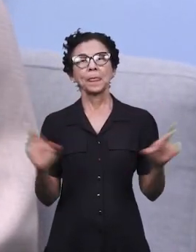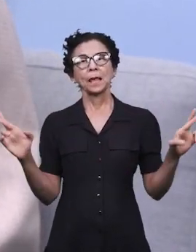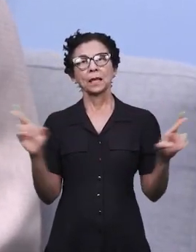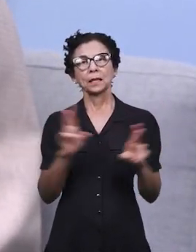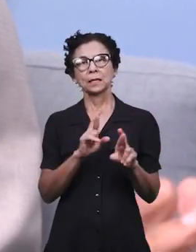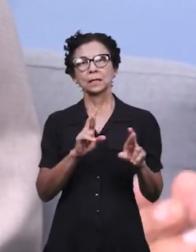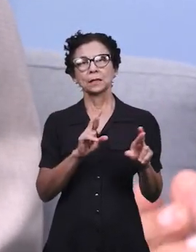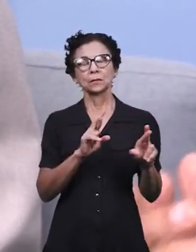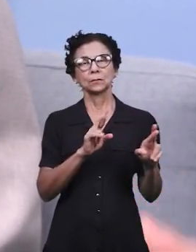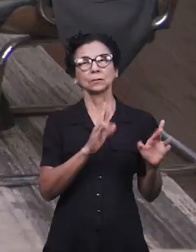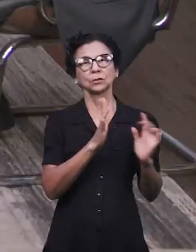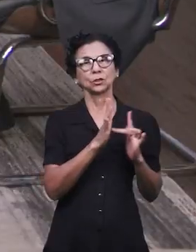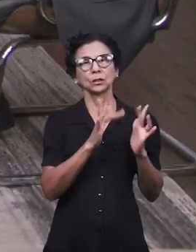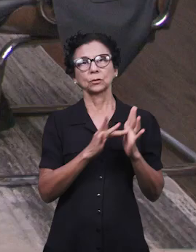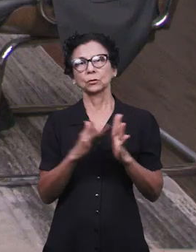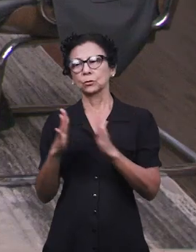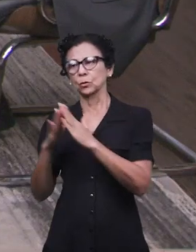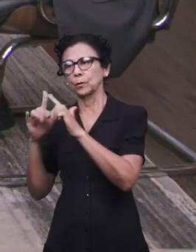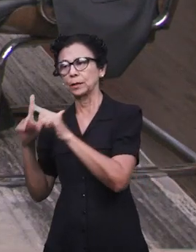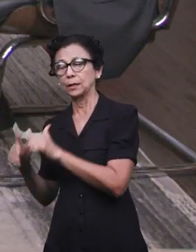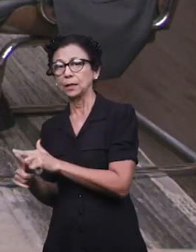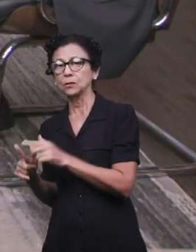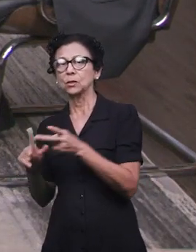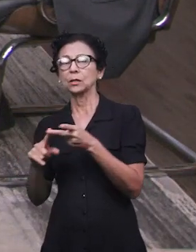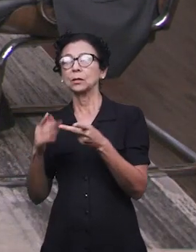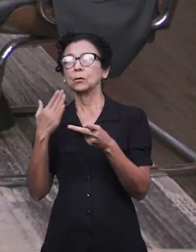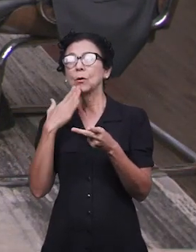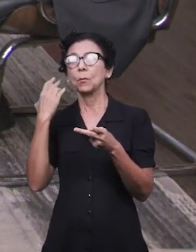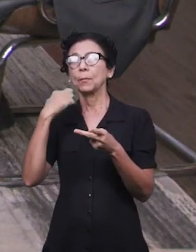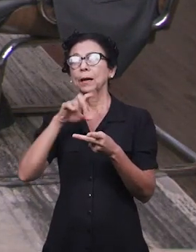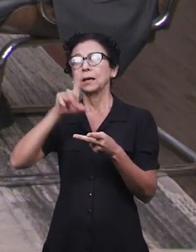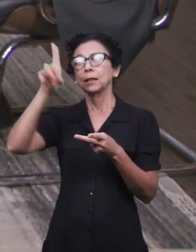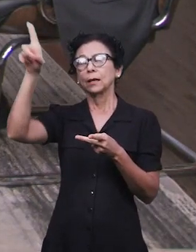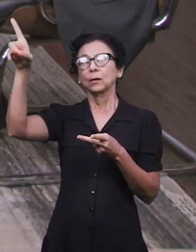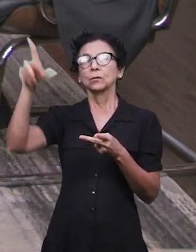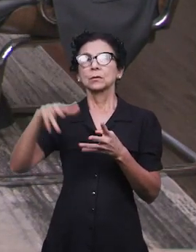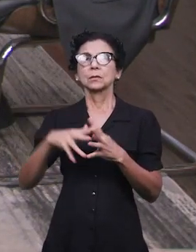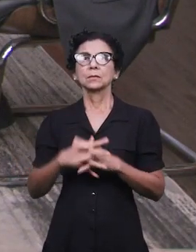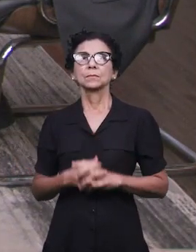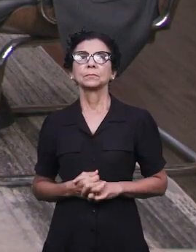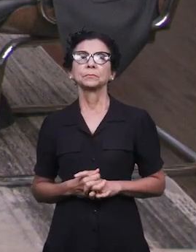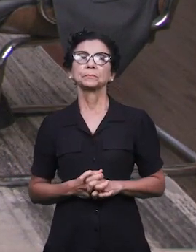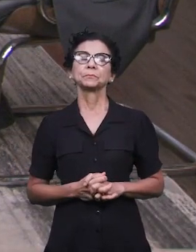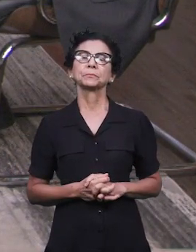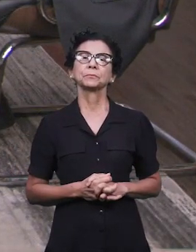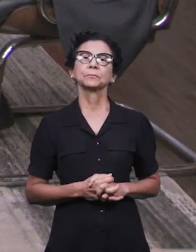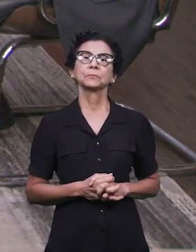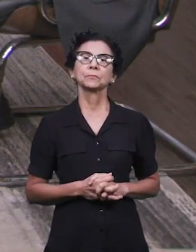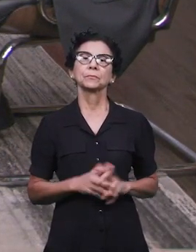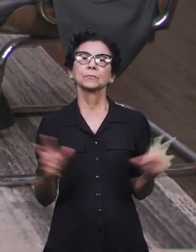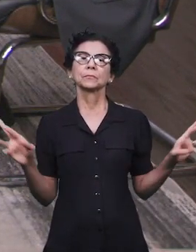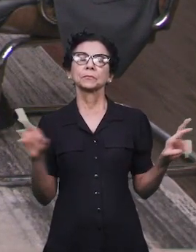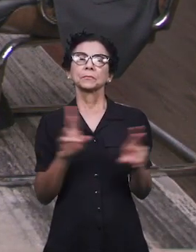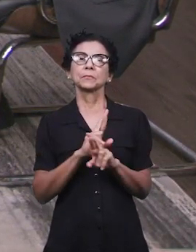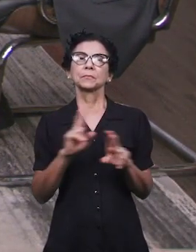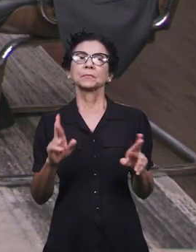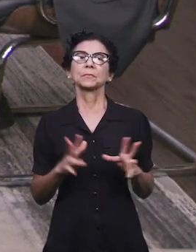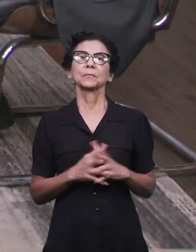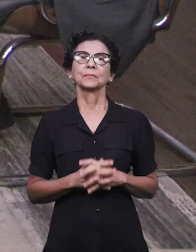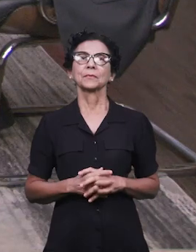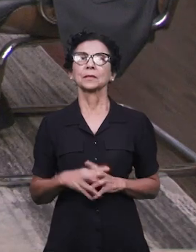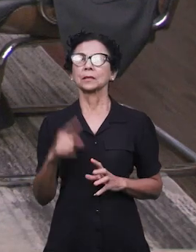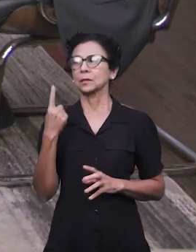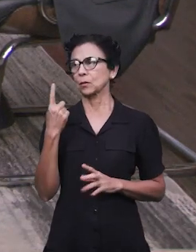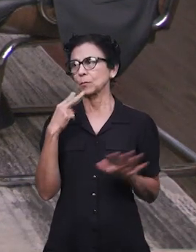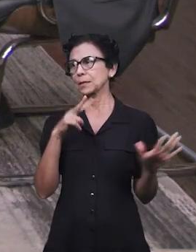para... Com a igreja e o Pai. E o Pai, e com o Pai. Então o senhor tem aí uma semana para preparar essa resposta.